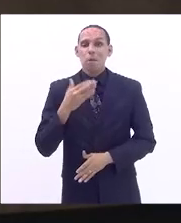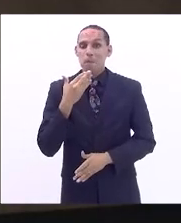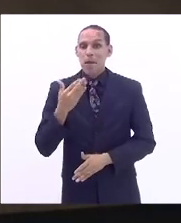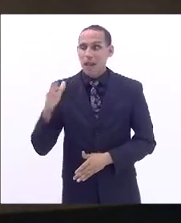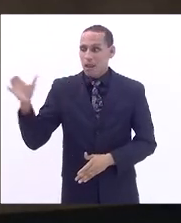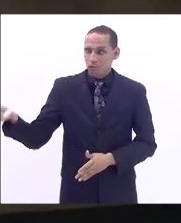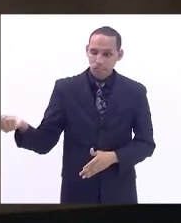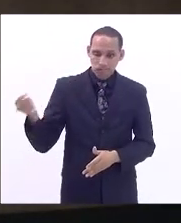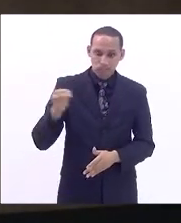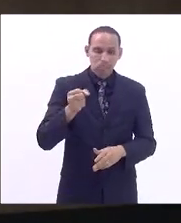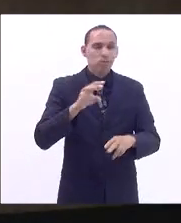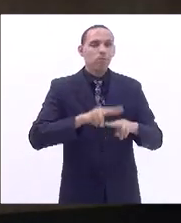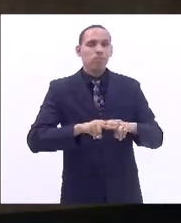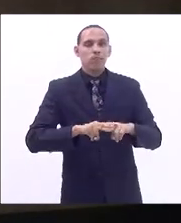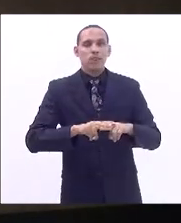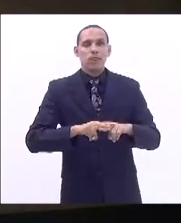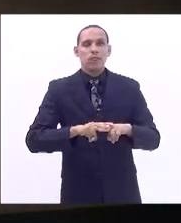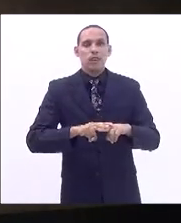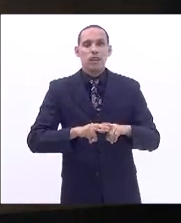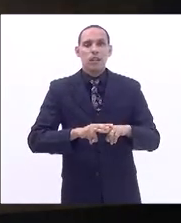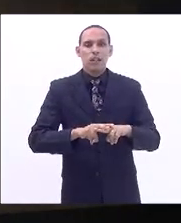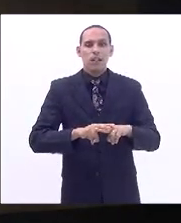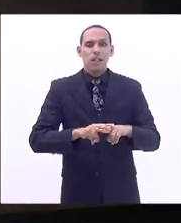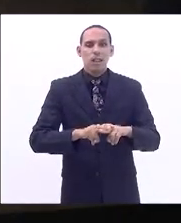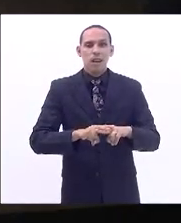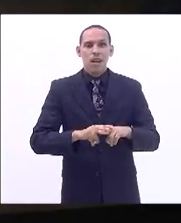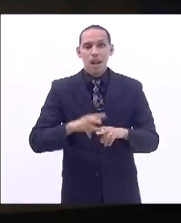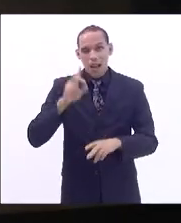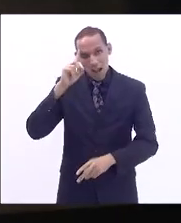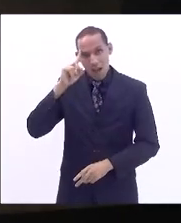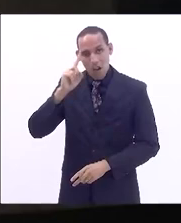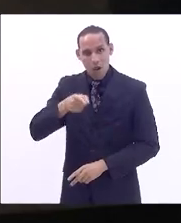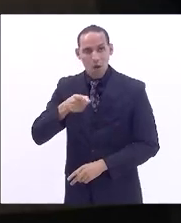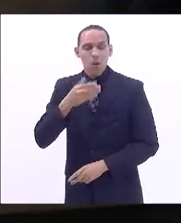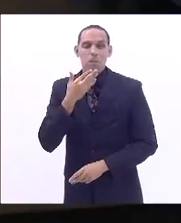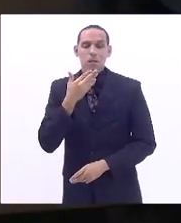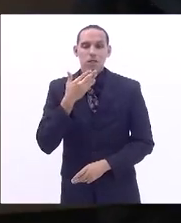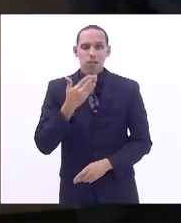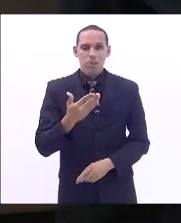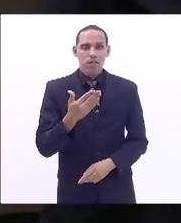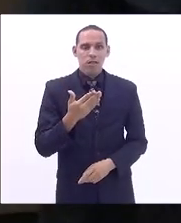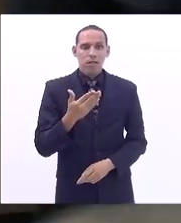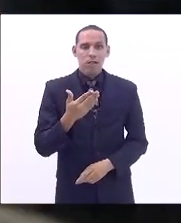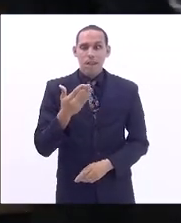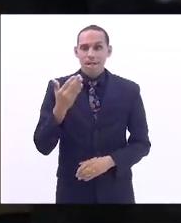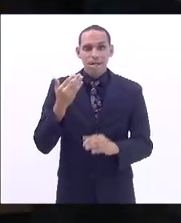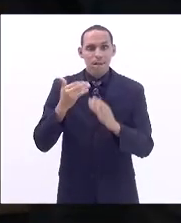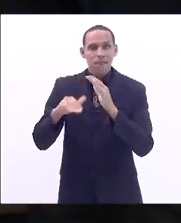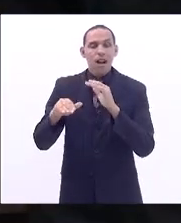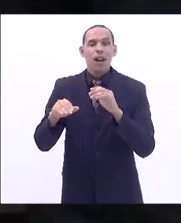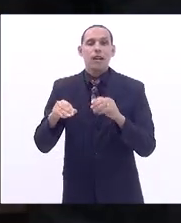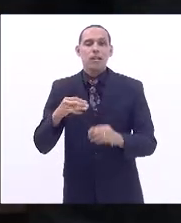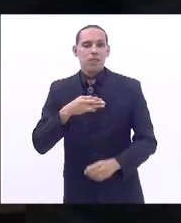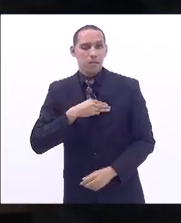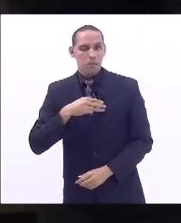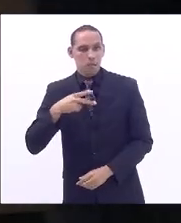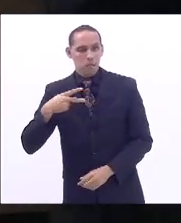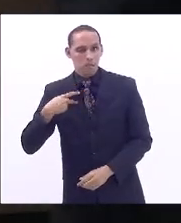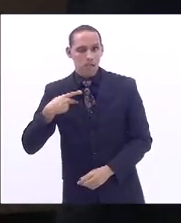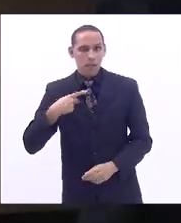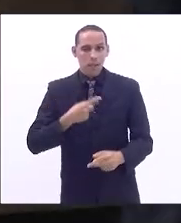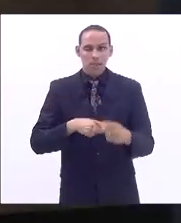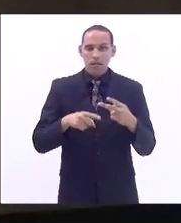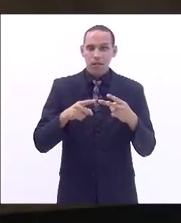que ele pede a prisão esse mandado esse pedido de prisão ele é submetido tanto o Ministério Público